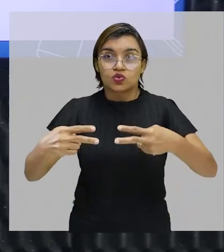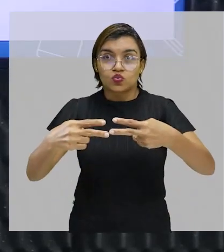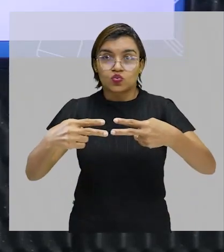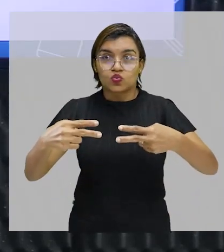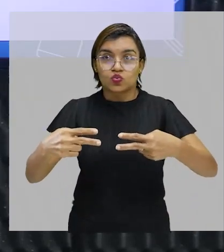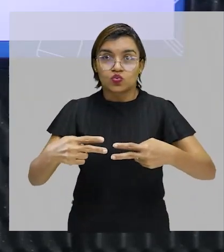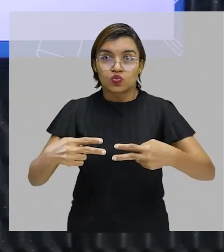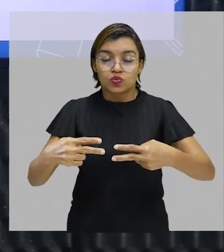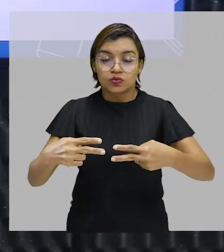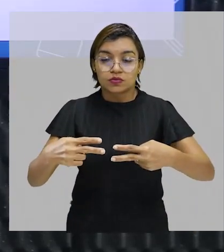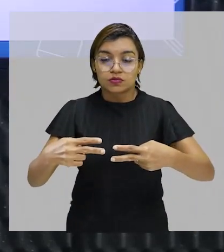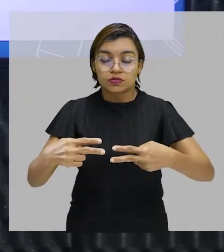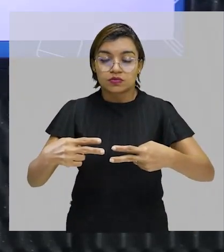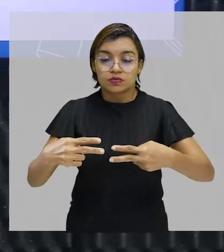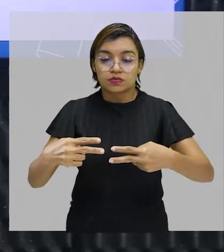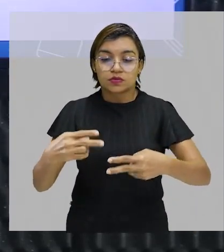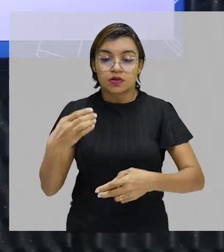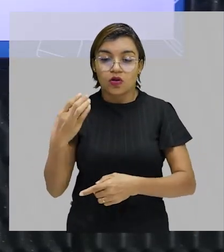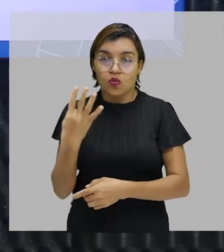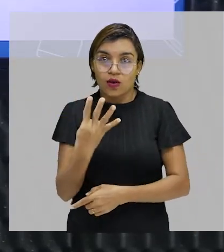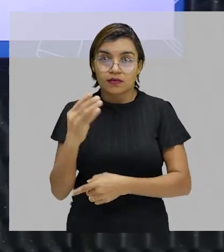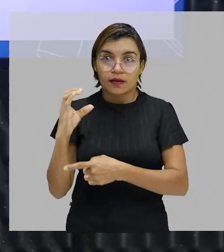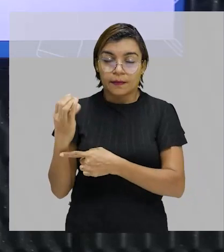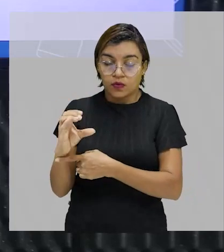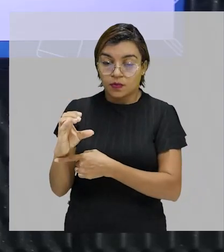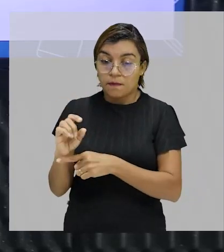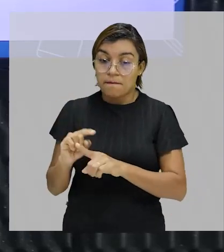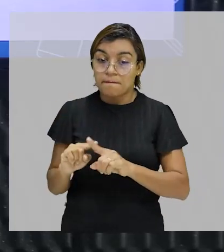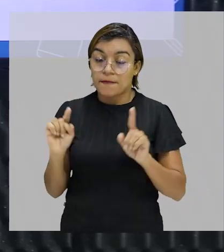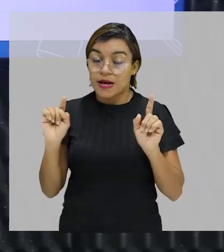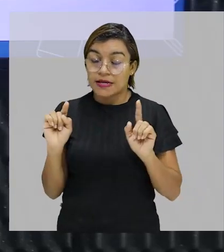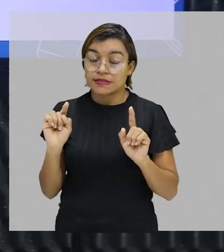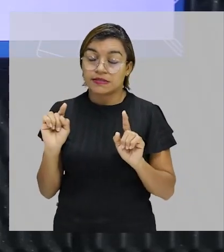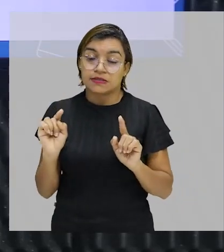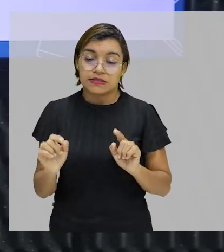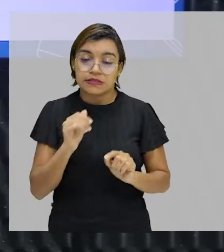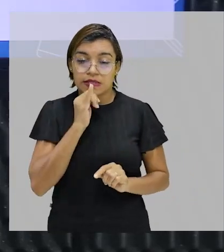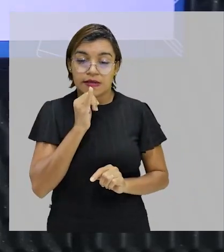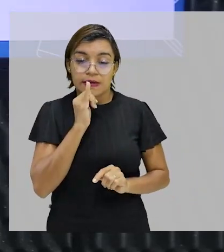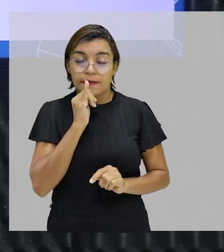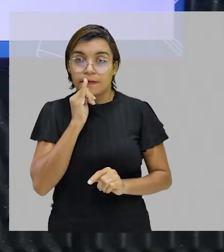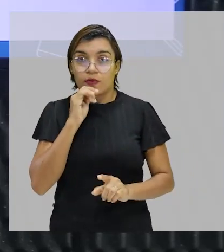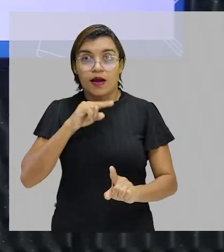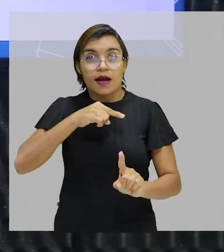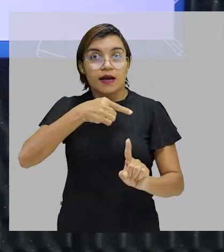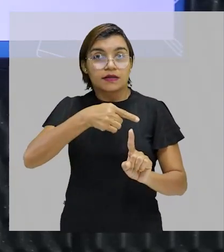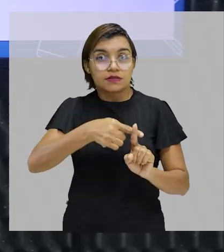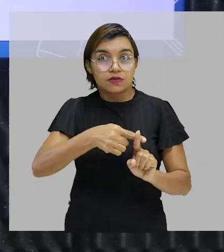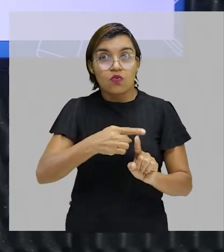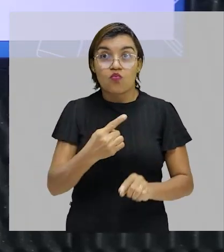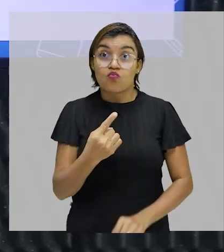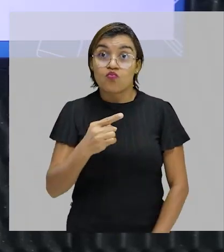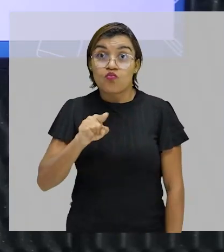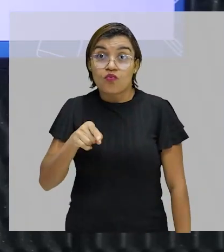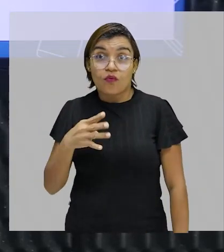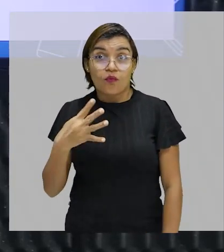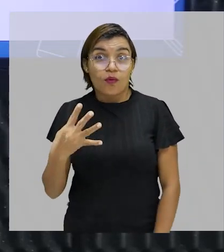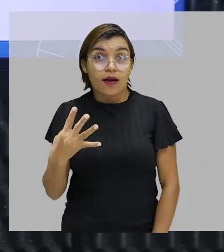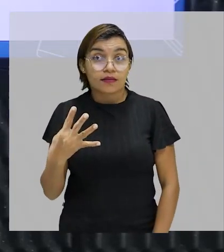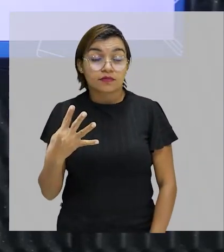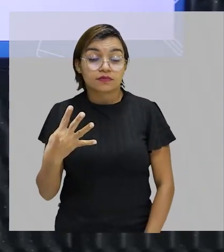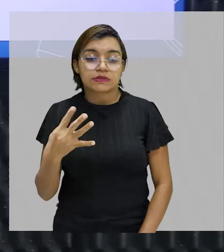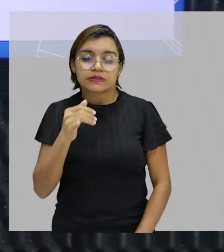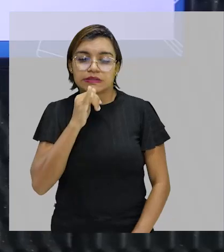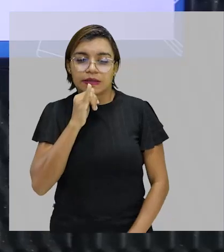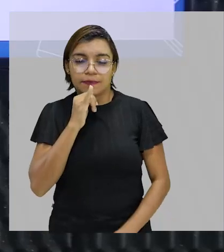duplas, 4 carbonos. Só que, para nós termos a adição 1, 4, o que acontece? Eu